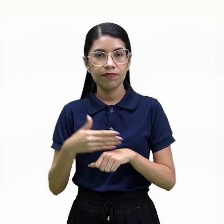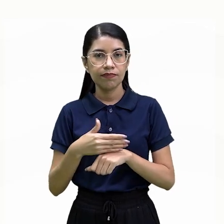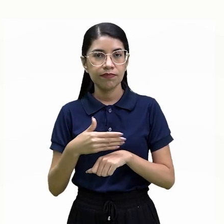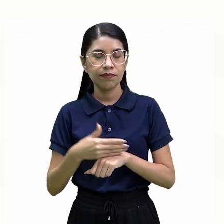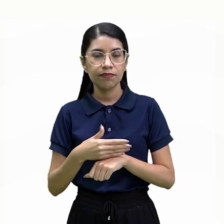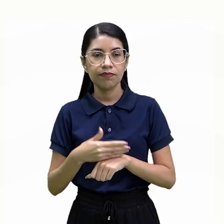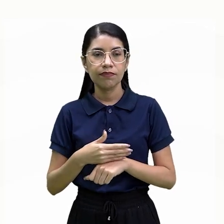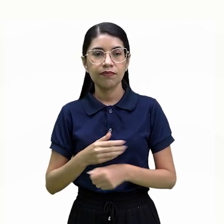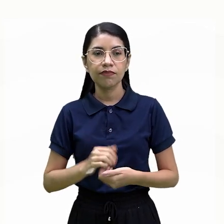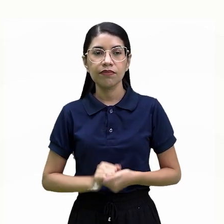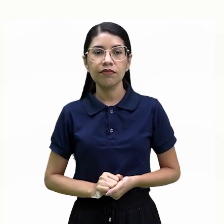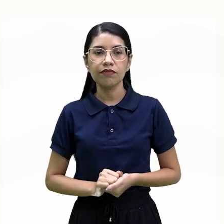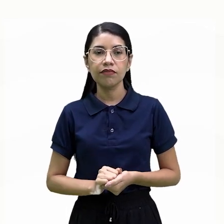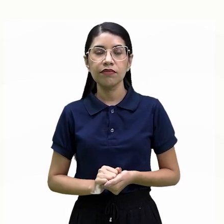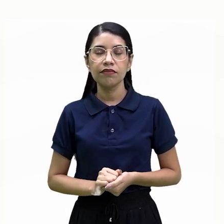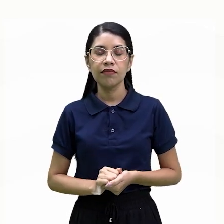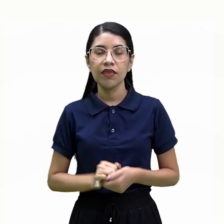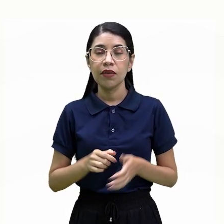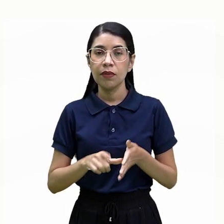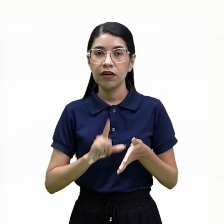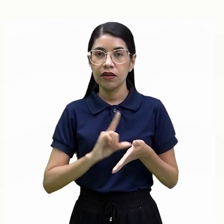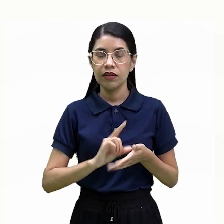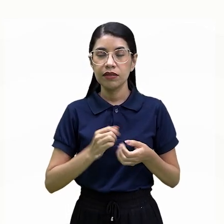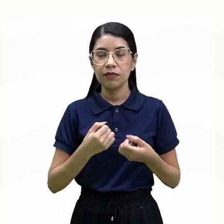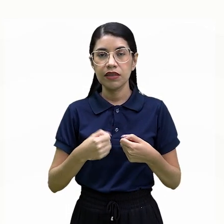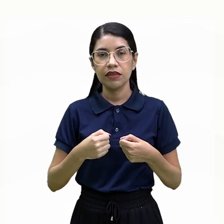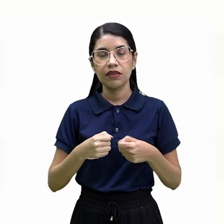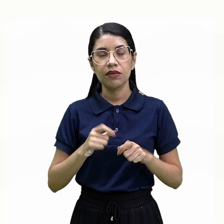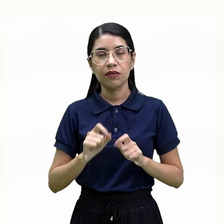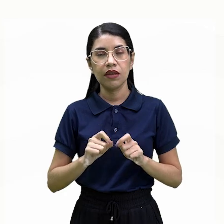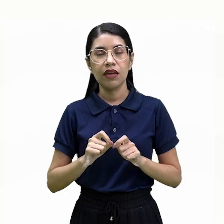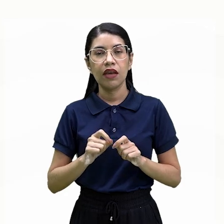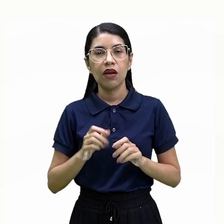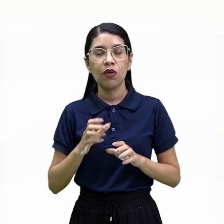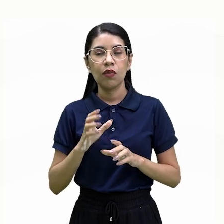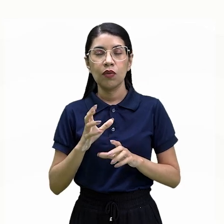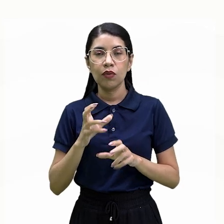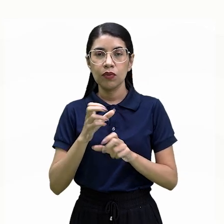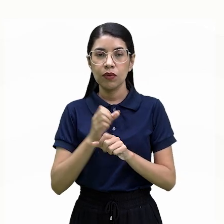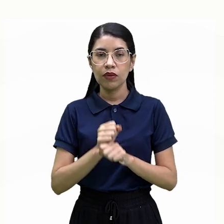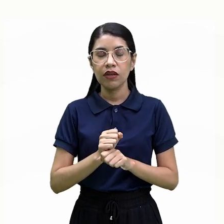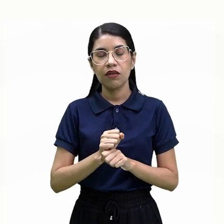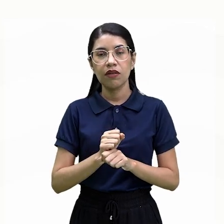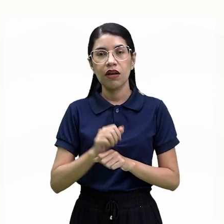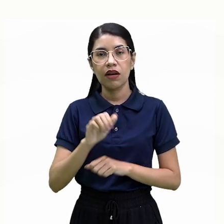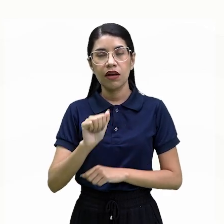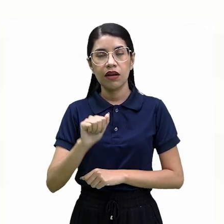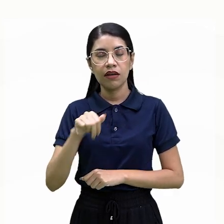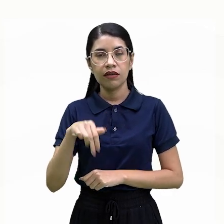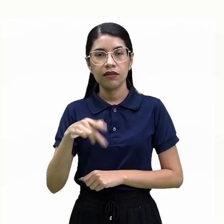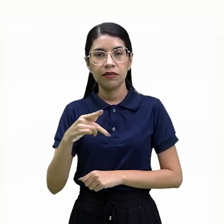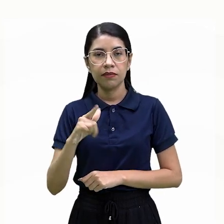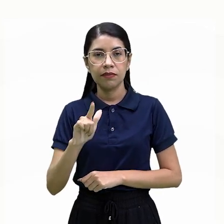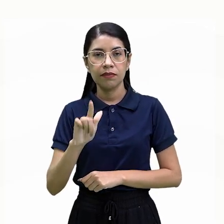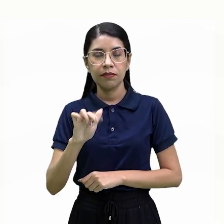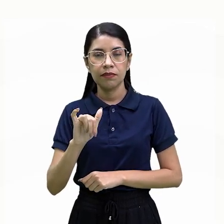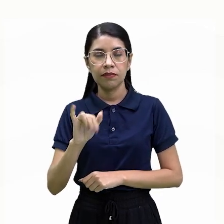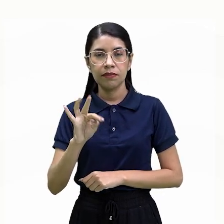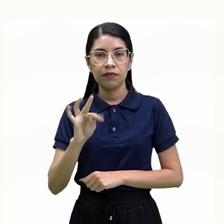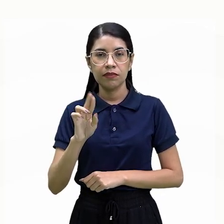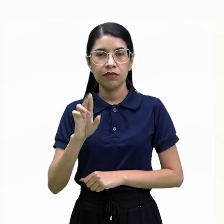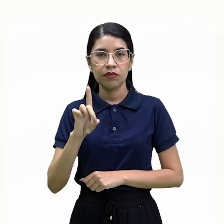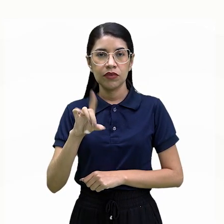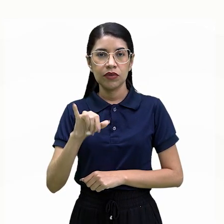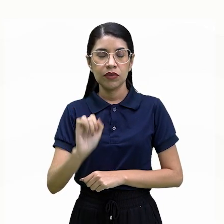intervalo. Então, o primeiro passo é sempre calcular a amplitude total, que vai ser o valor máximo menos o